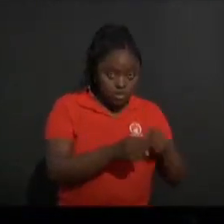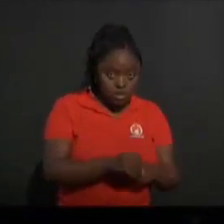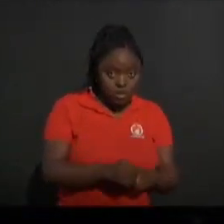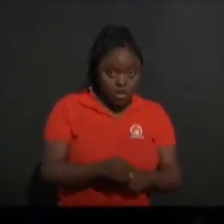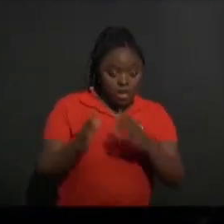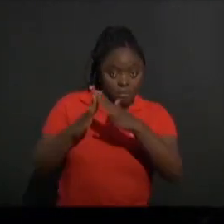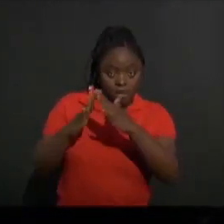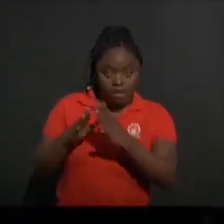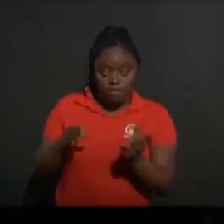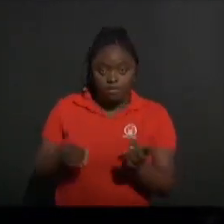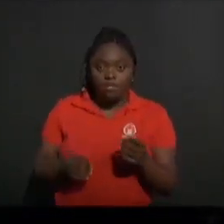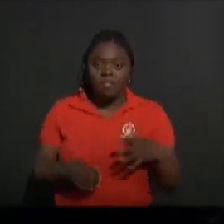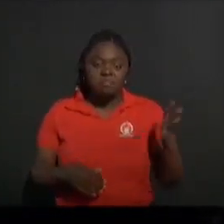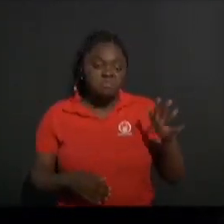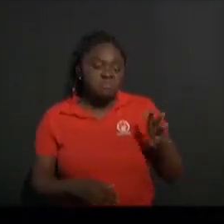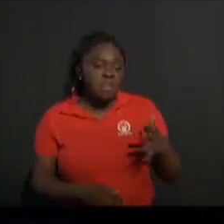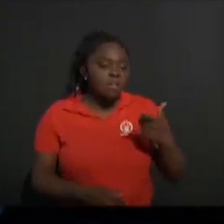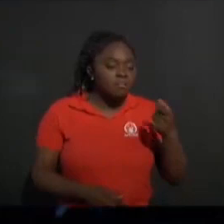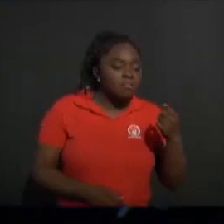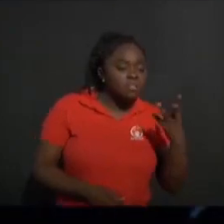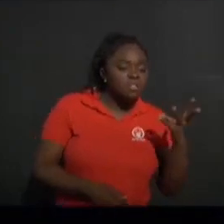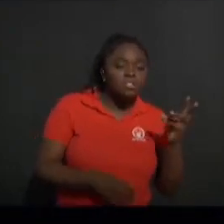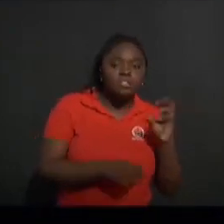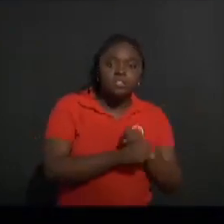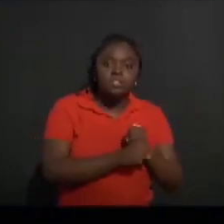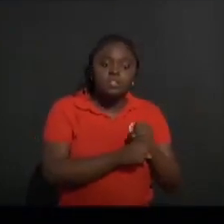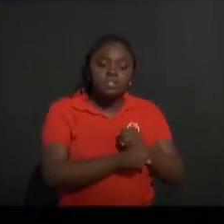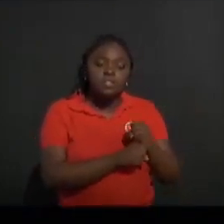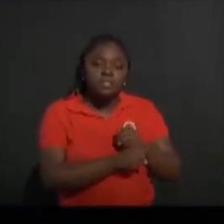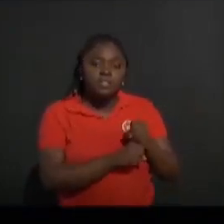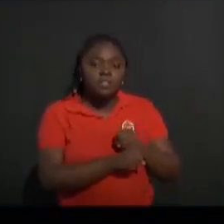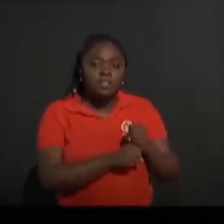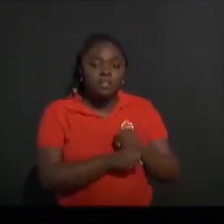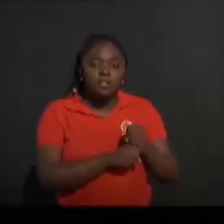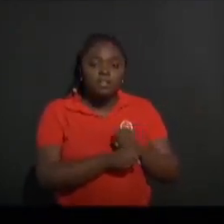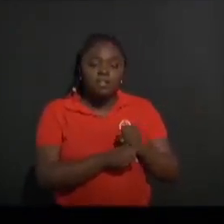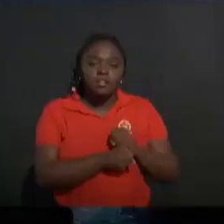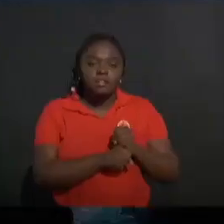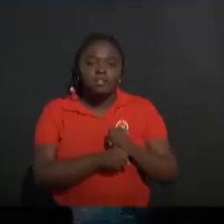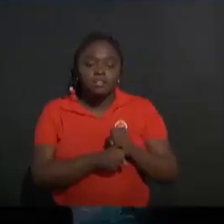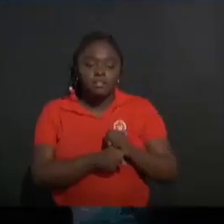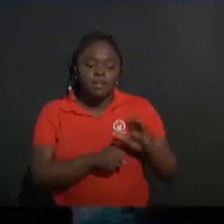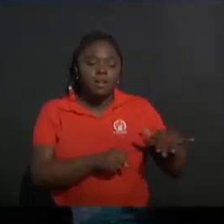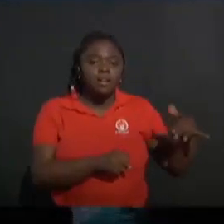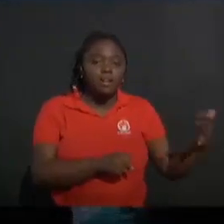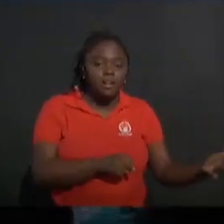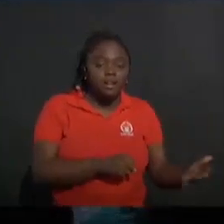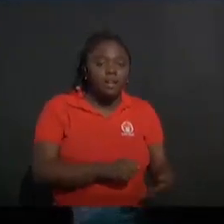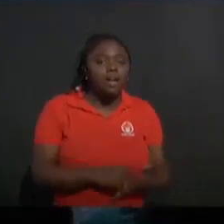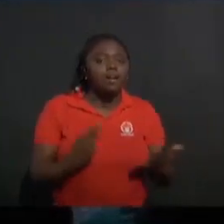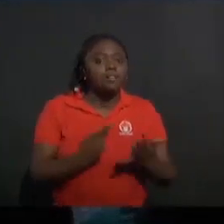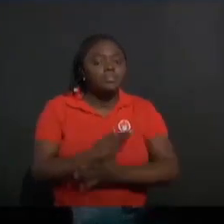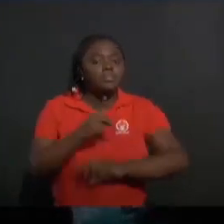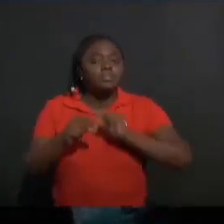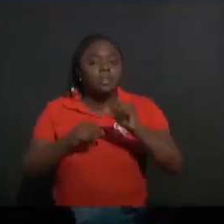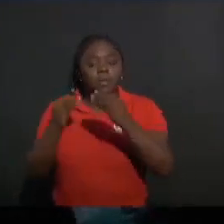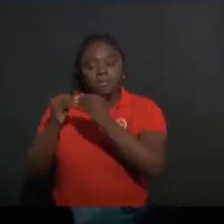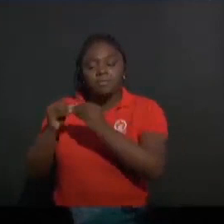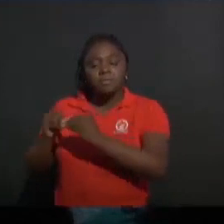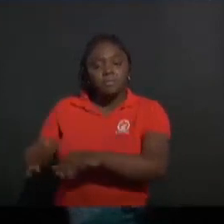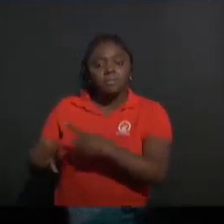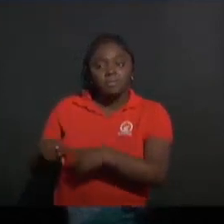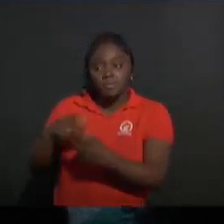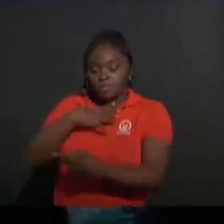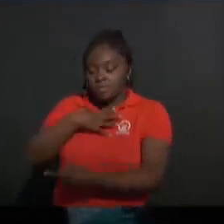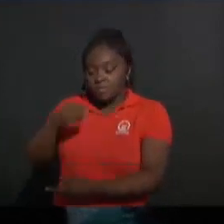para casa, ficava 20, 30 anos fora de casa. A entrega deles pela obra de Deus, inclusive prejudicou, porque perdia a mulher, perdia